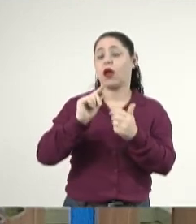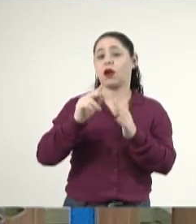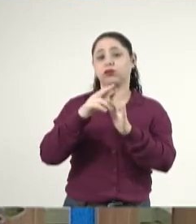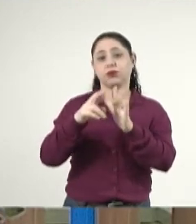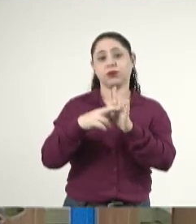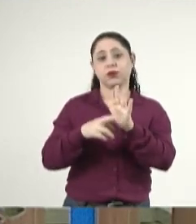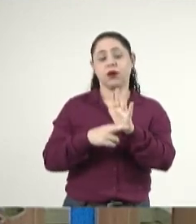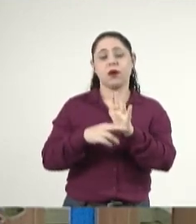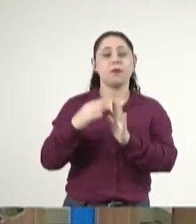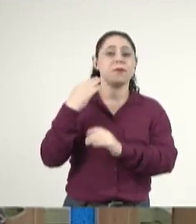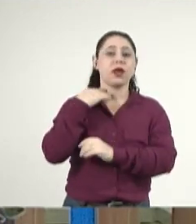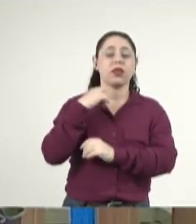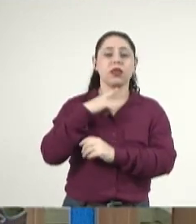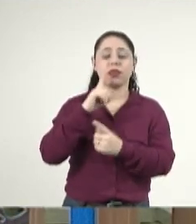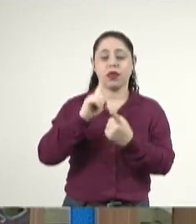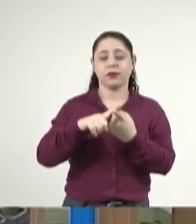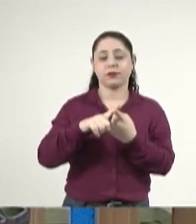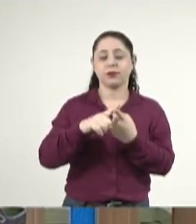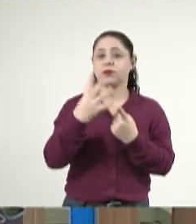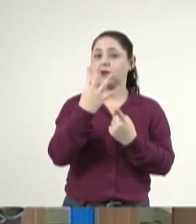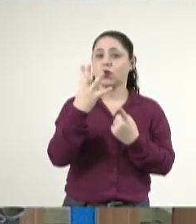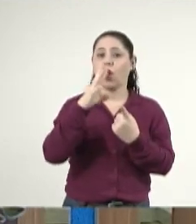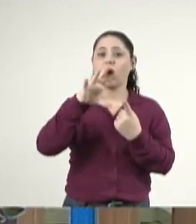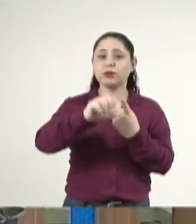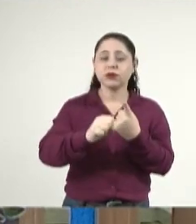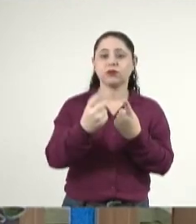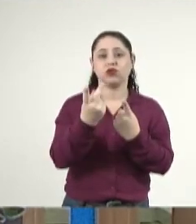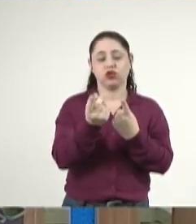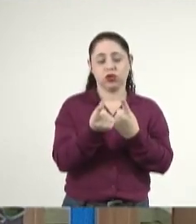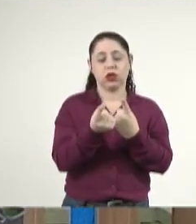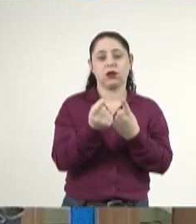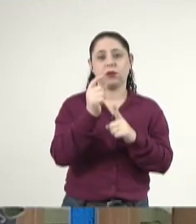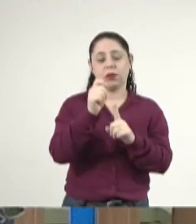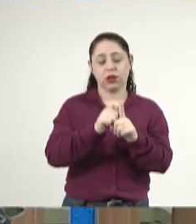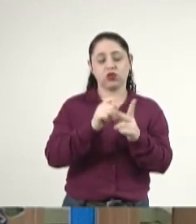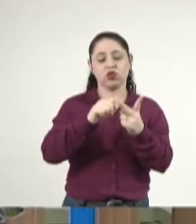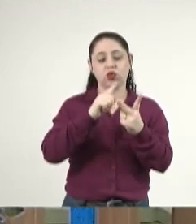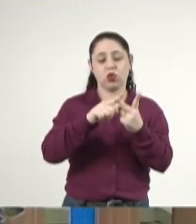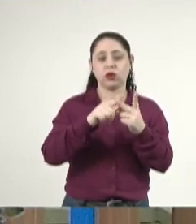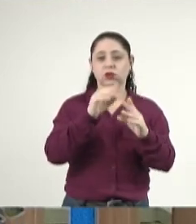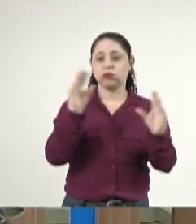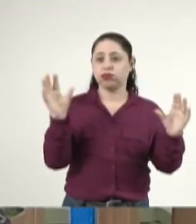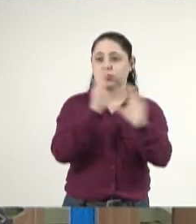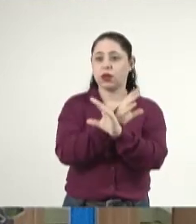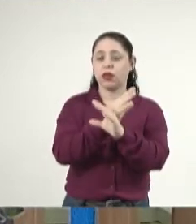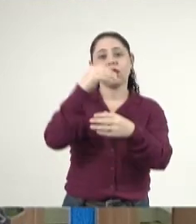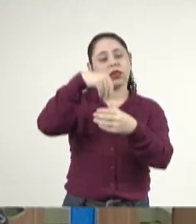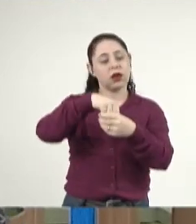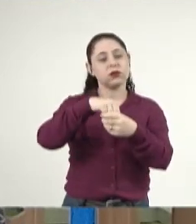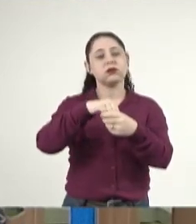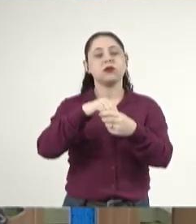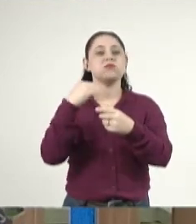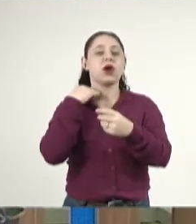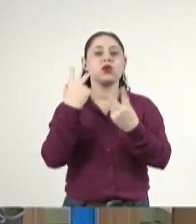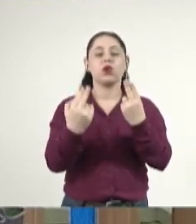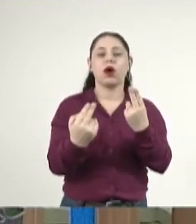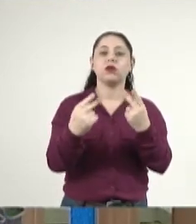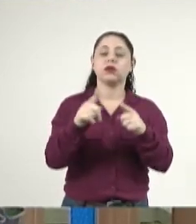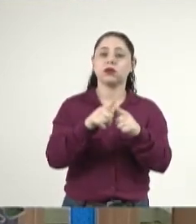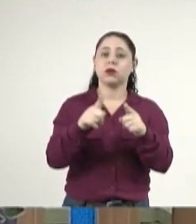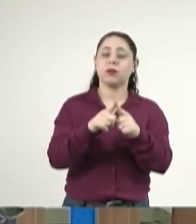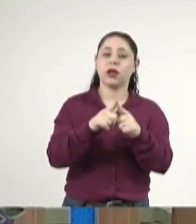regulamentada pelo Banco Central, ela inclui os 4 saques por mês, 2 transferências dentro do mesmo banco, também extratos mensais e 10